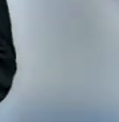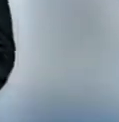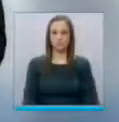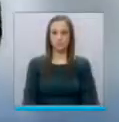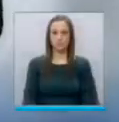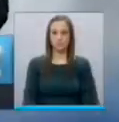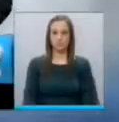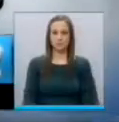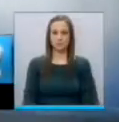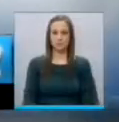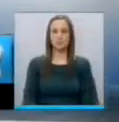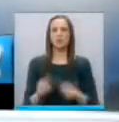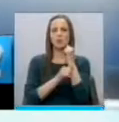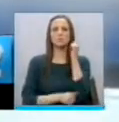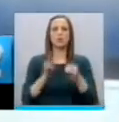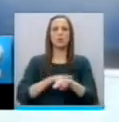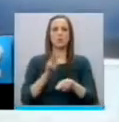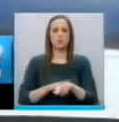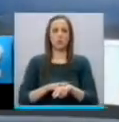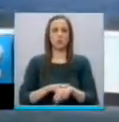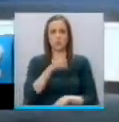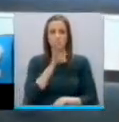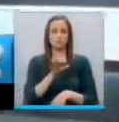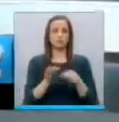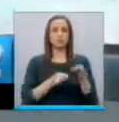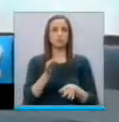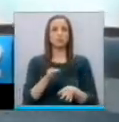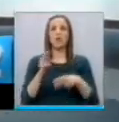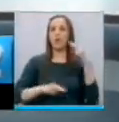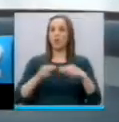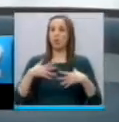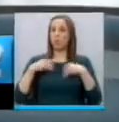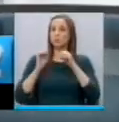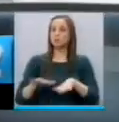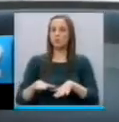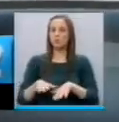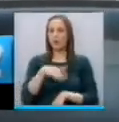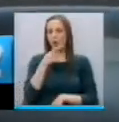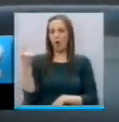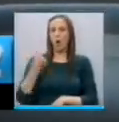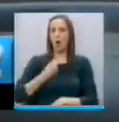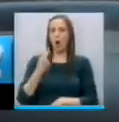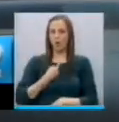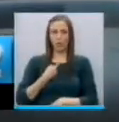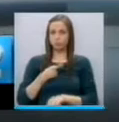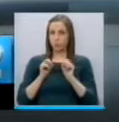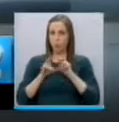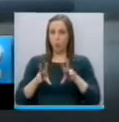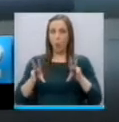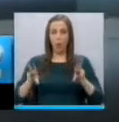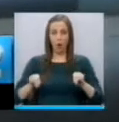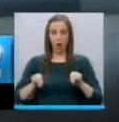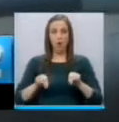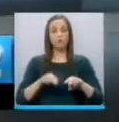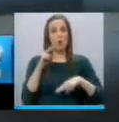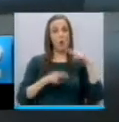O subdiretor-geral da Justiça Tributária e Aduaneira demitiu-se, mas garante que nunca recebeu instruções de ninguém e que o Fisco apenas